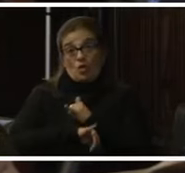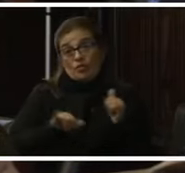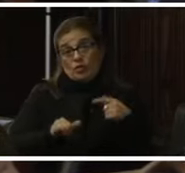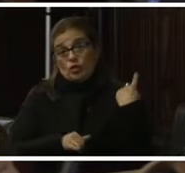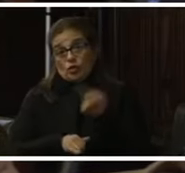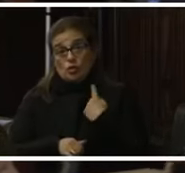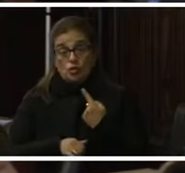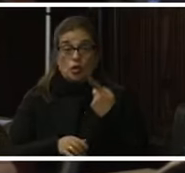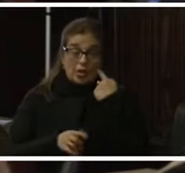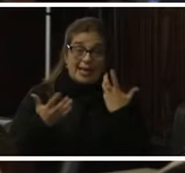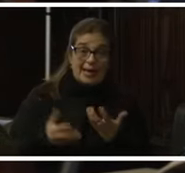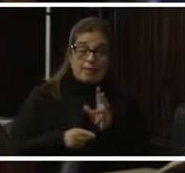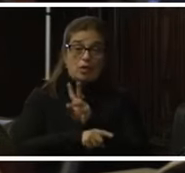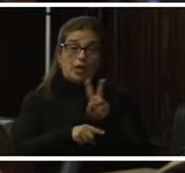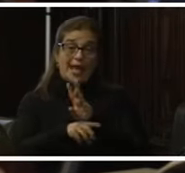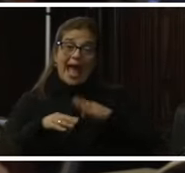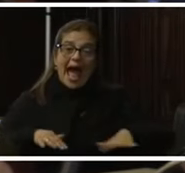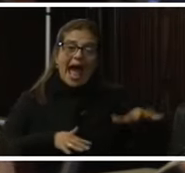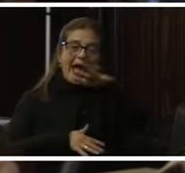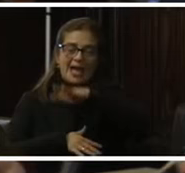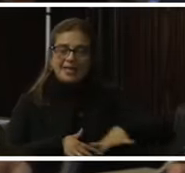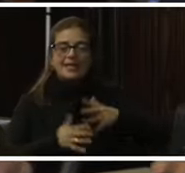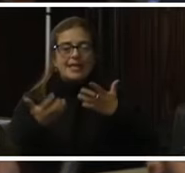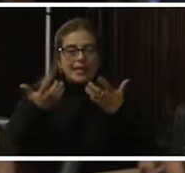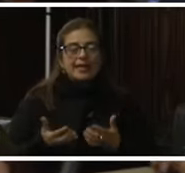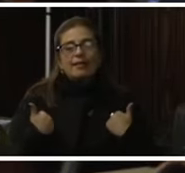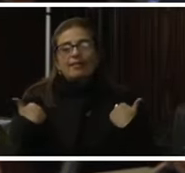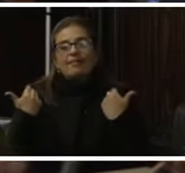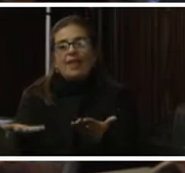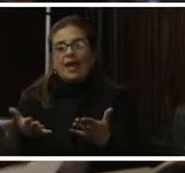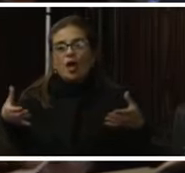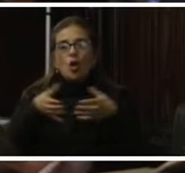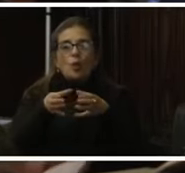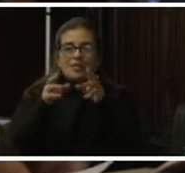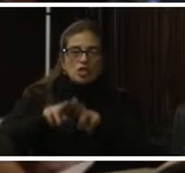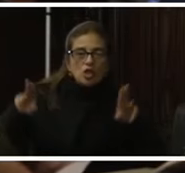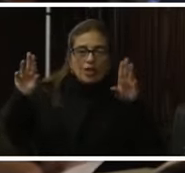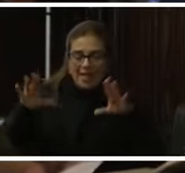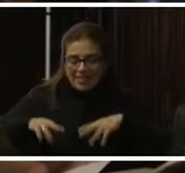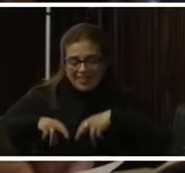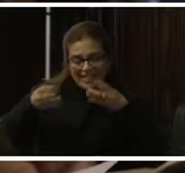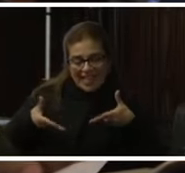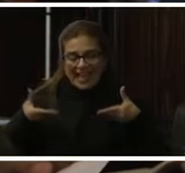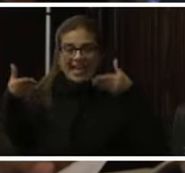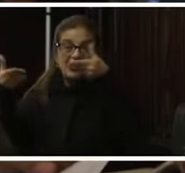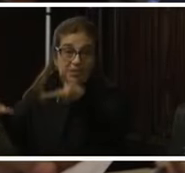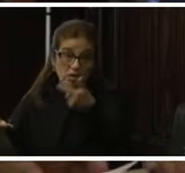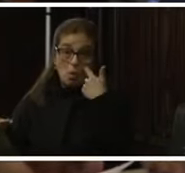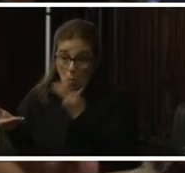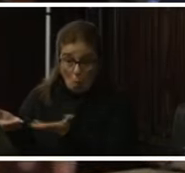sua responsabilidade proteger inclusive queremos de entregar aos comissionados um estudo é nesta perspectiva